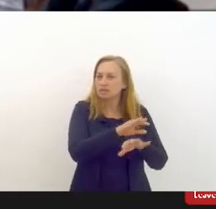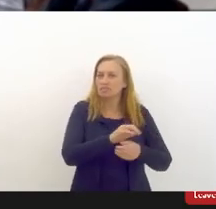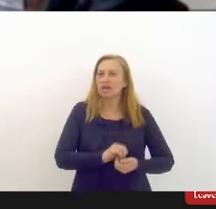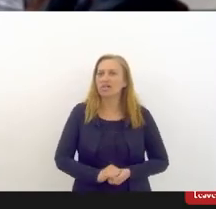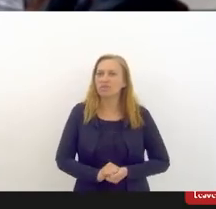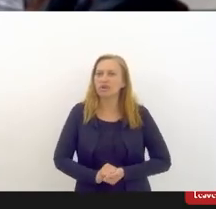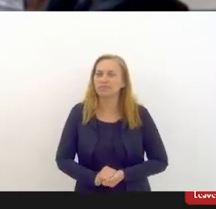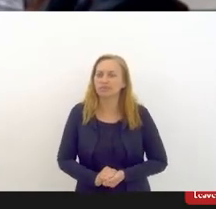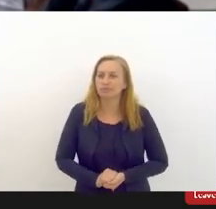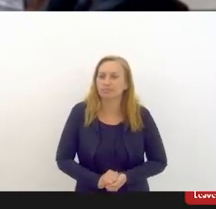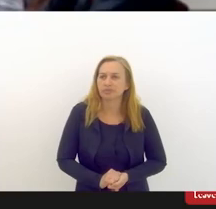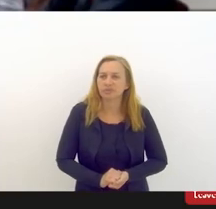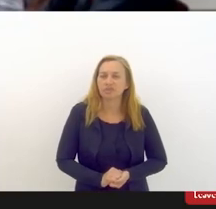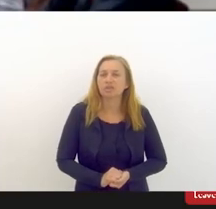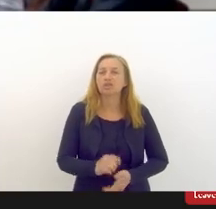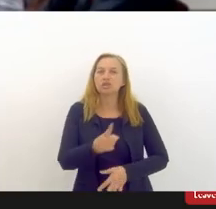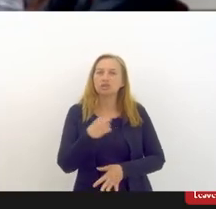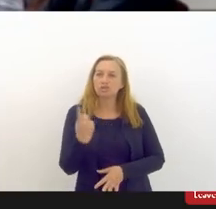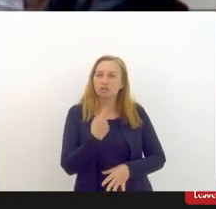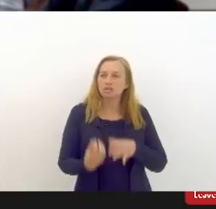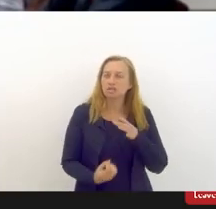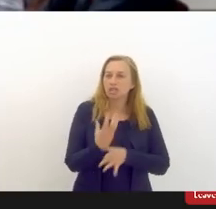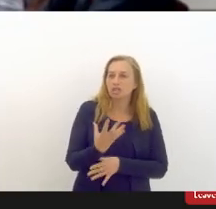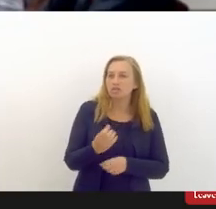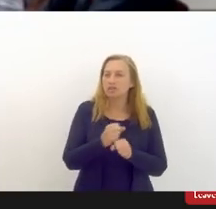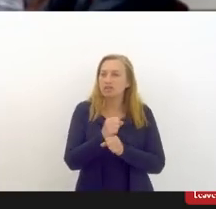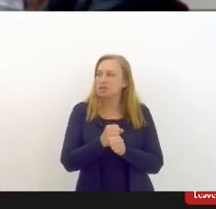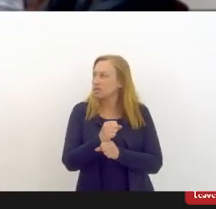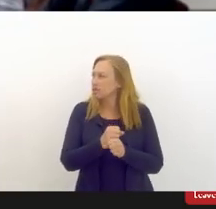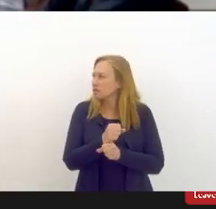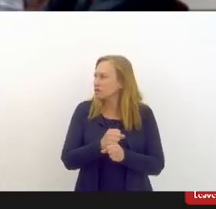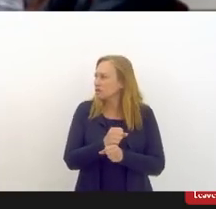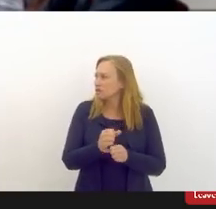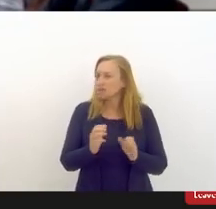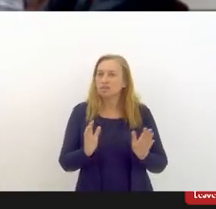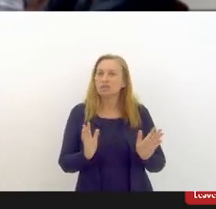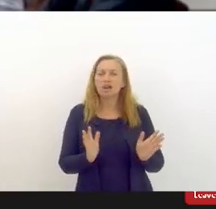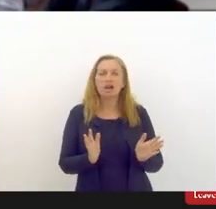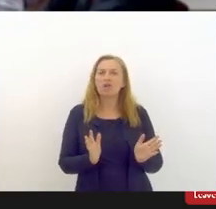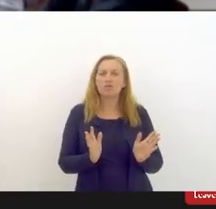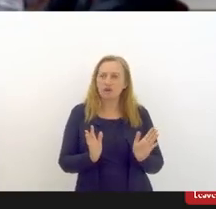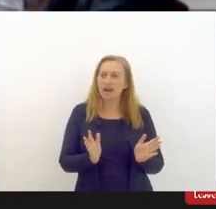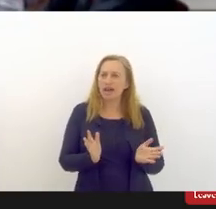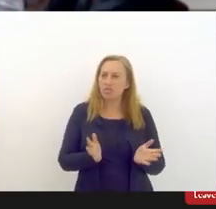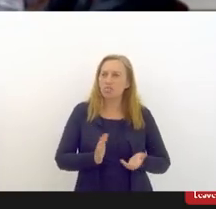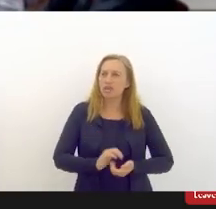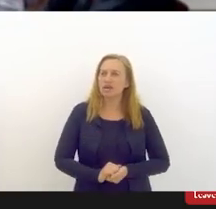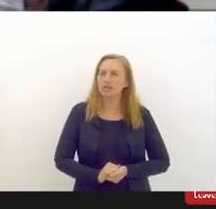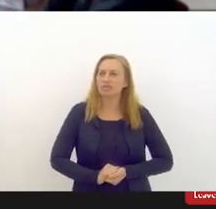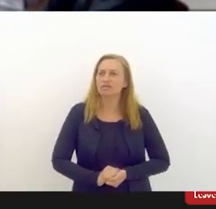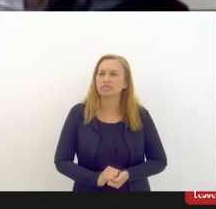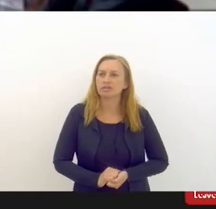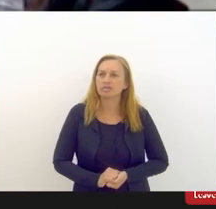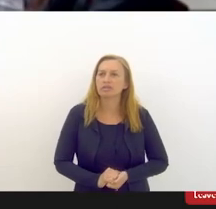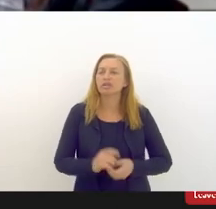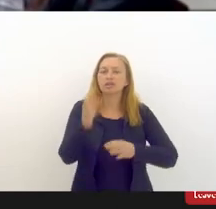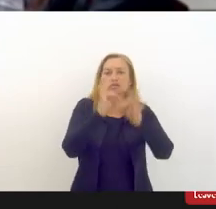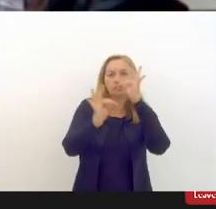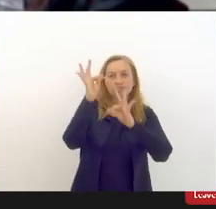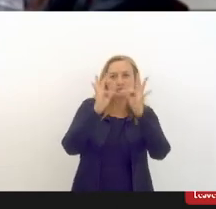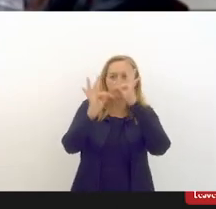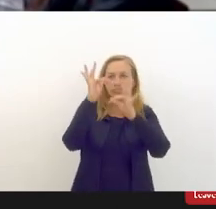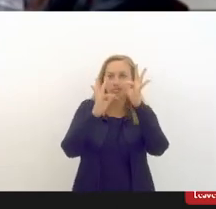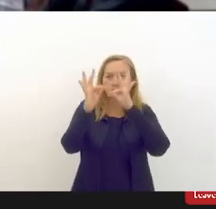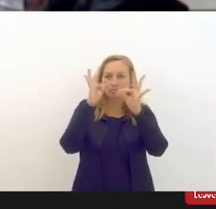cronograma. E nós criamos esse ano, aí, em parceria com a área da Viviane, a área de tecnologia,